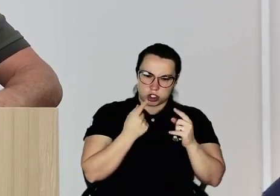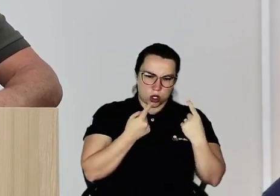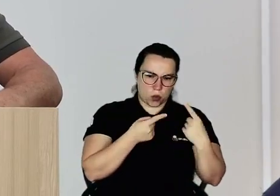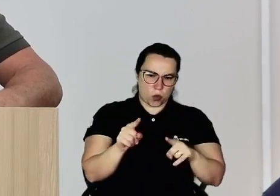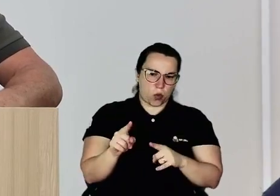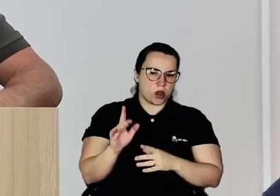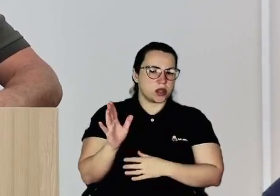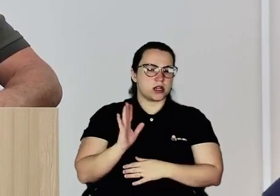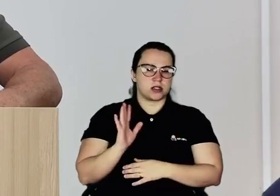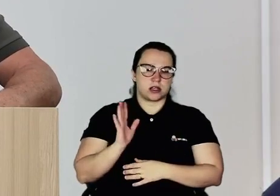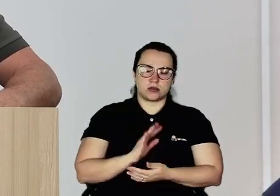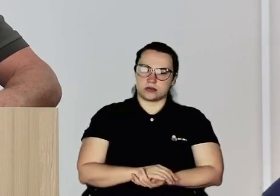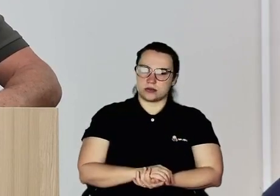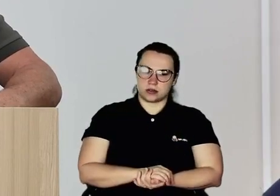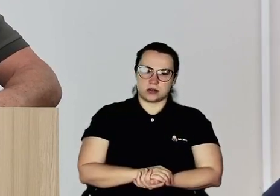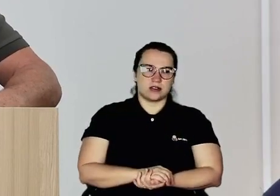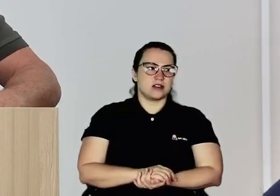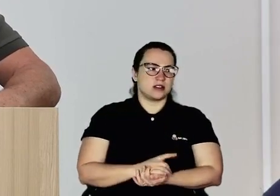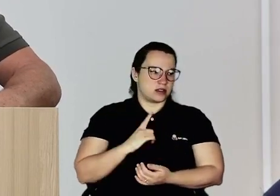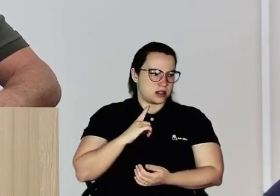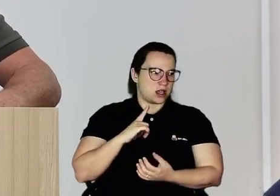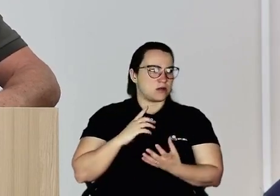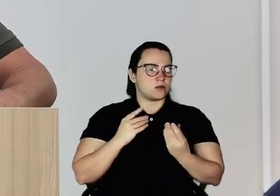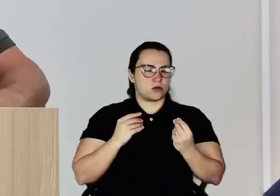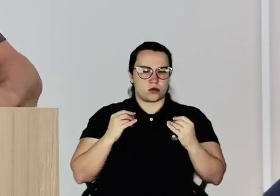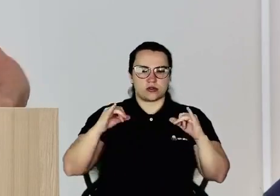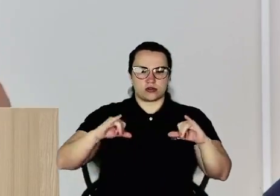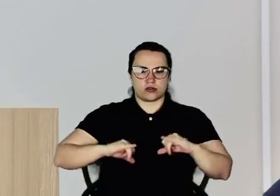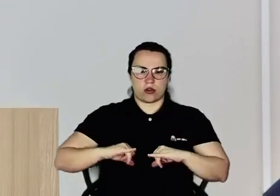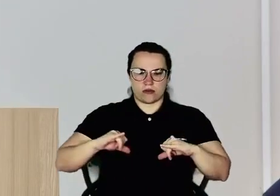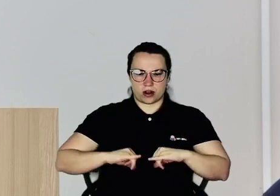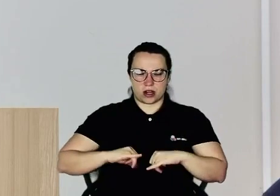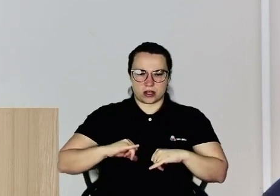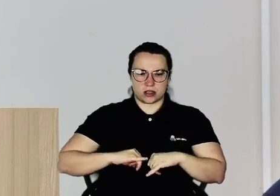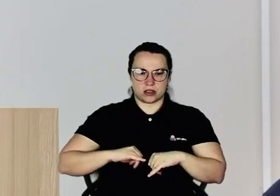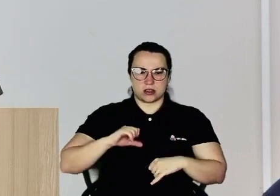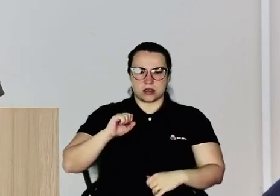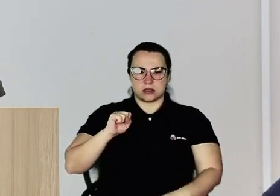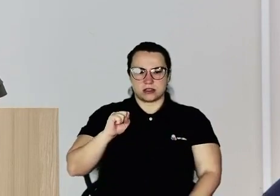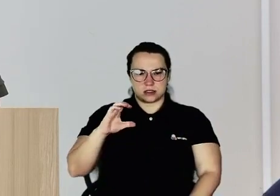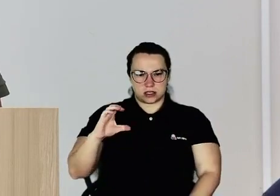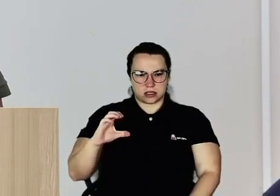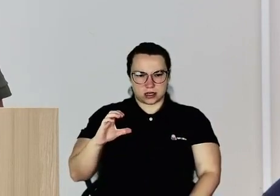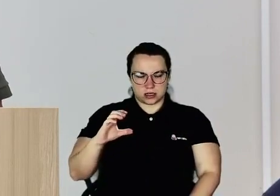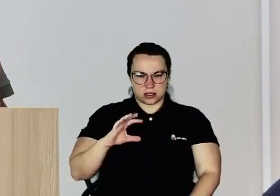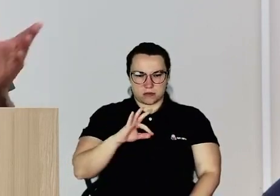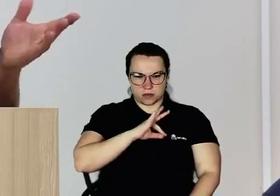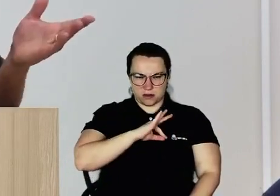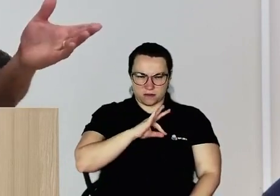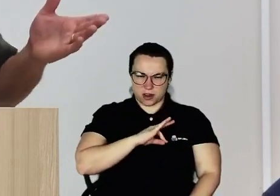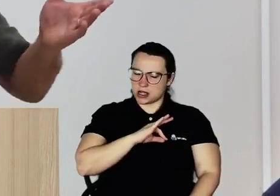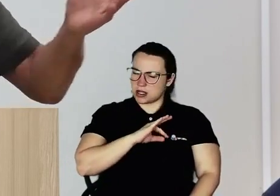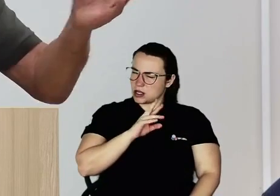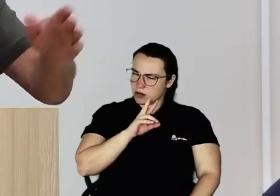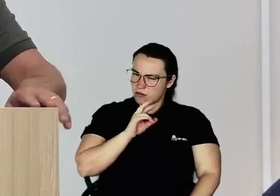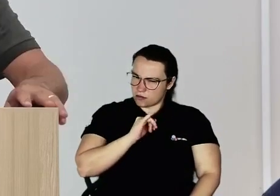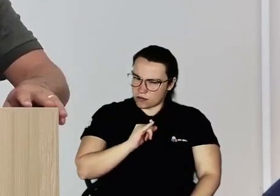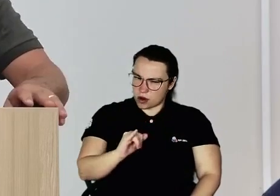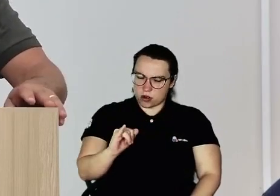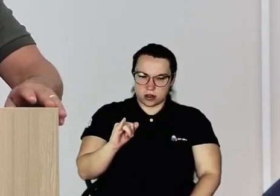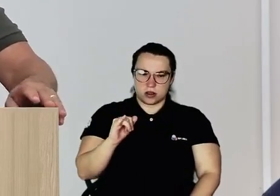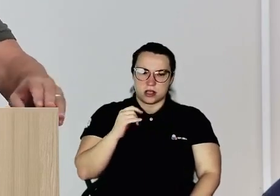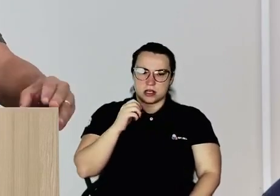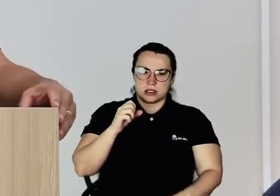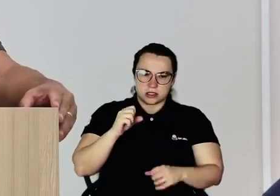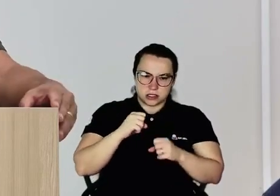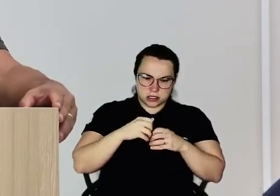eu vejo que tem muita gente sofrendo. Como exemplo, em Santa Catarina, vi uma prefeita se pronunciando, não me lembro o nome da cidade, que se a terra for demarcada